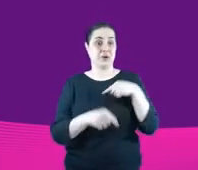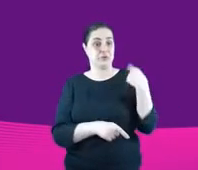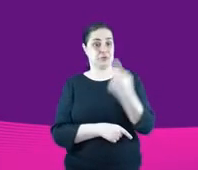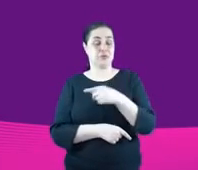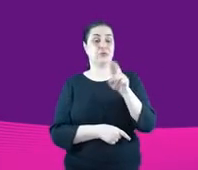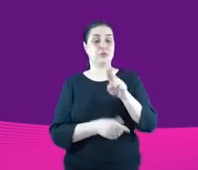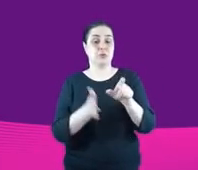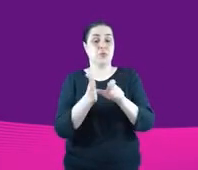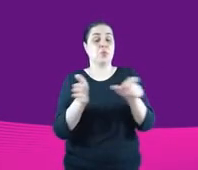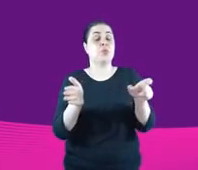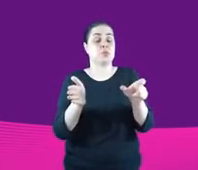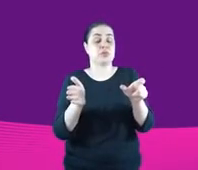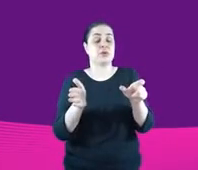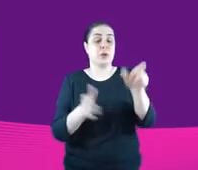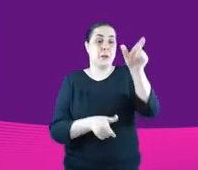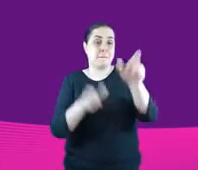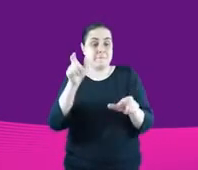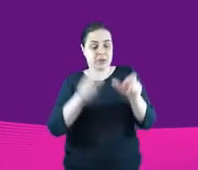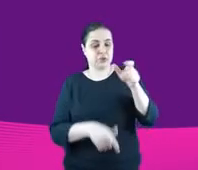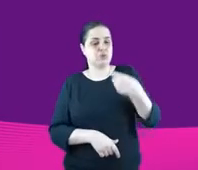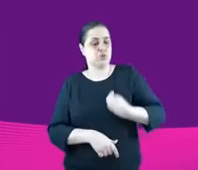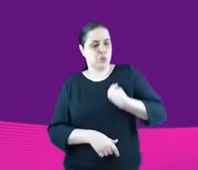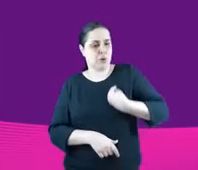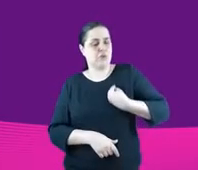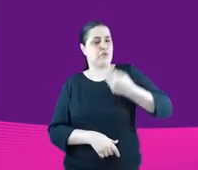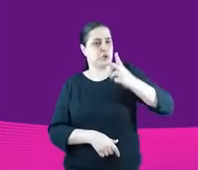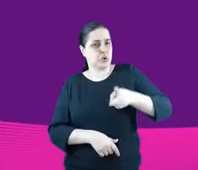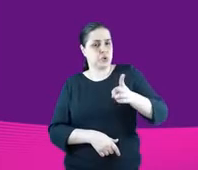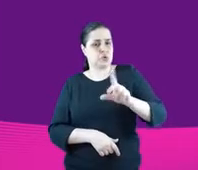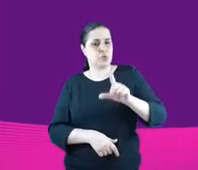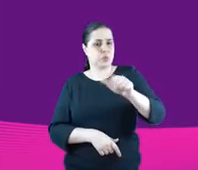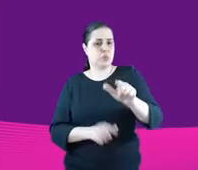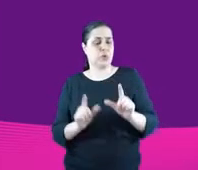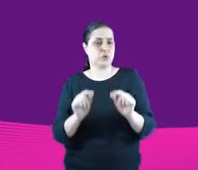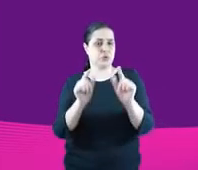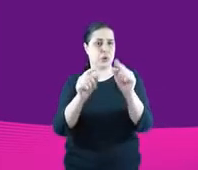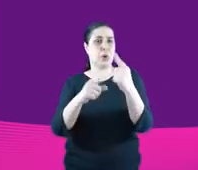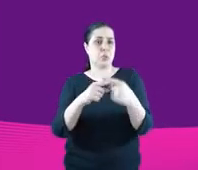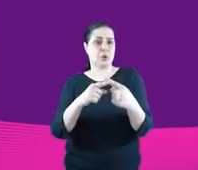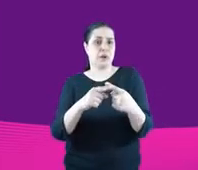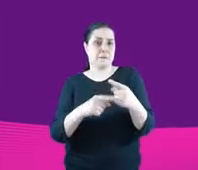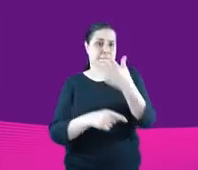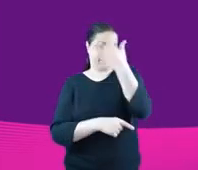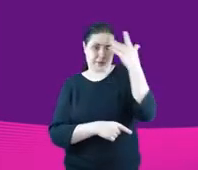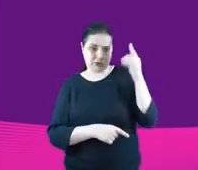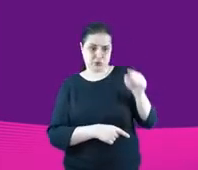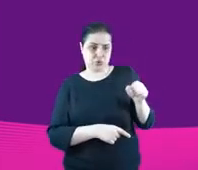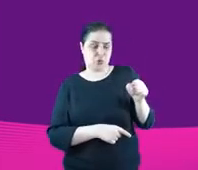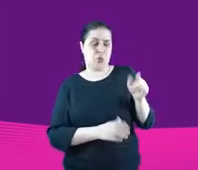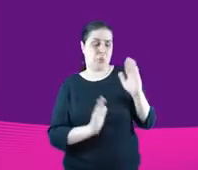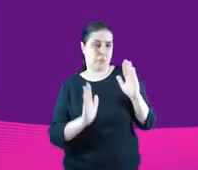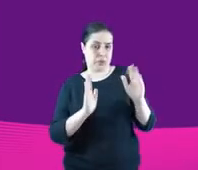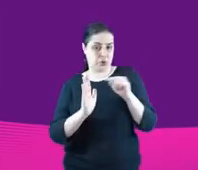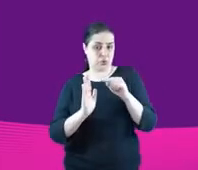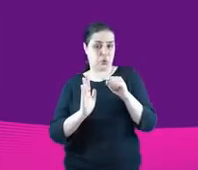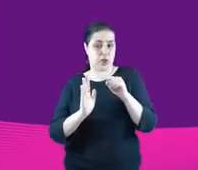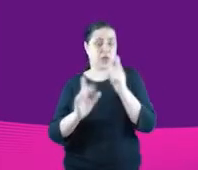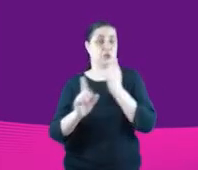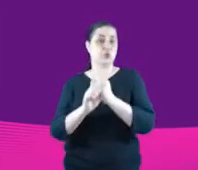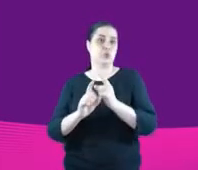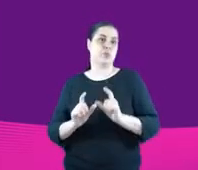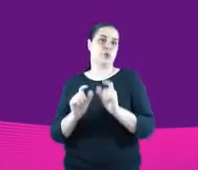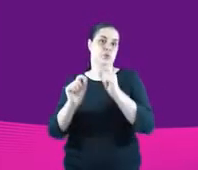câncer de mama para qualquer pessoa com história de câncer de mama, desde o seu diagnóstico até o final da sua vida.